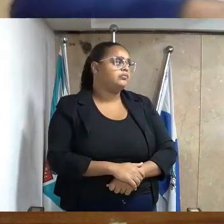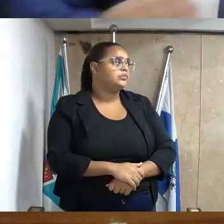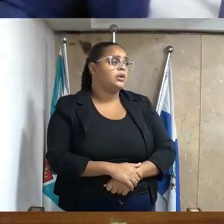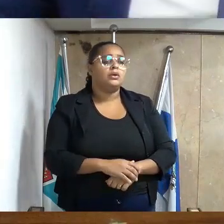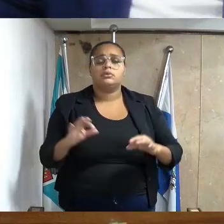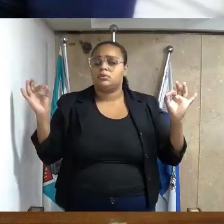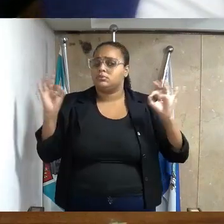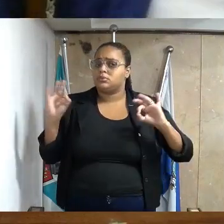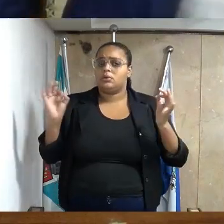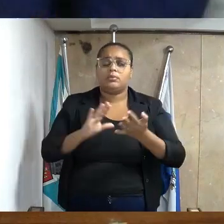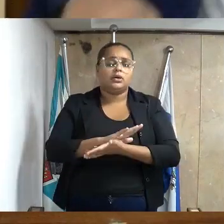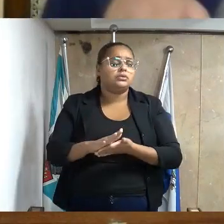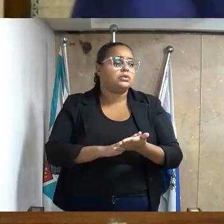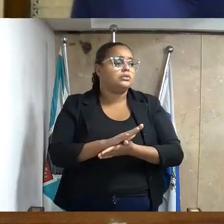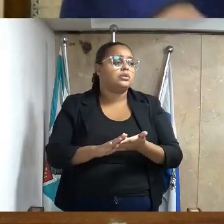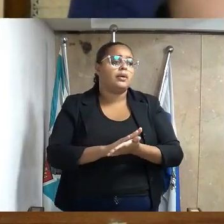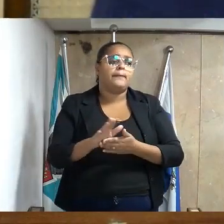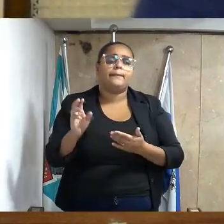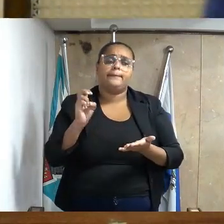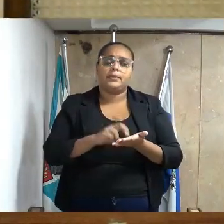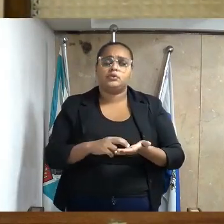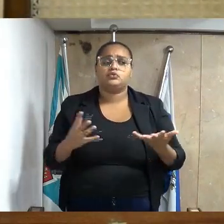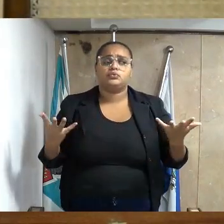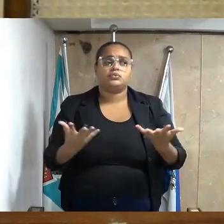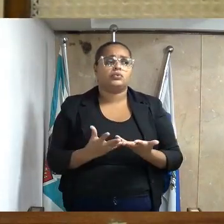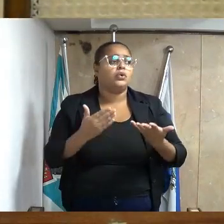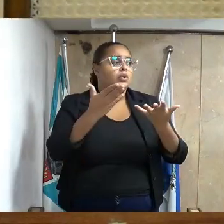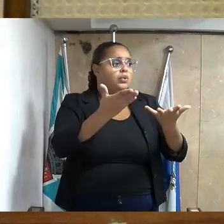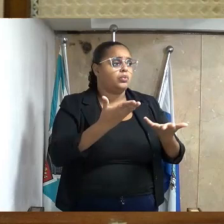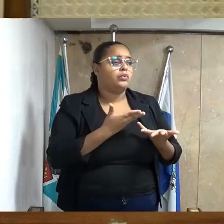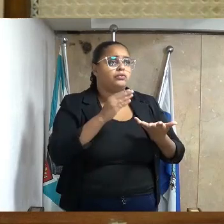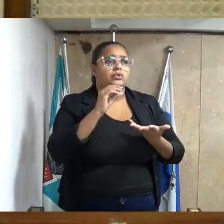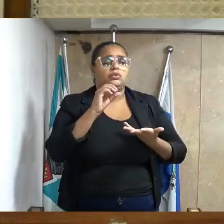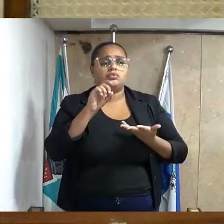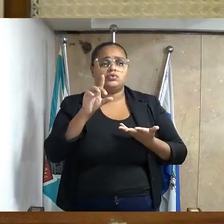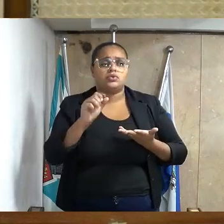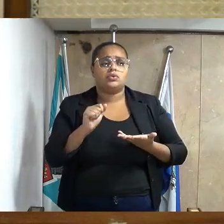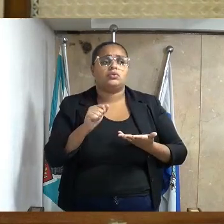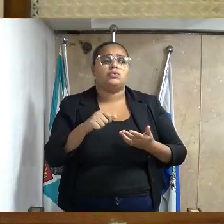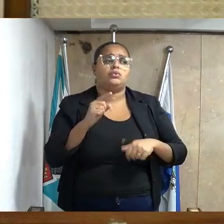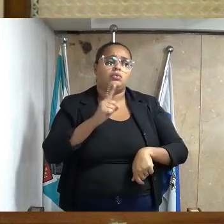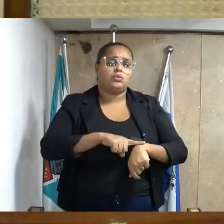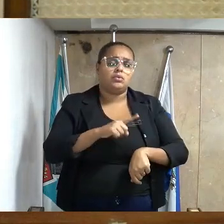Não tendo mais nada para tratar na manhã de hoje, convido a todos os vereadores